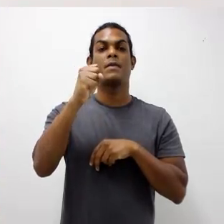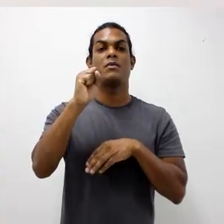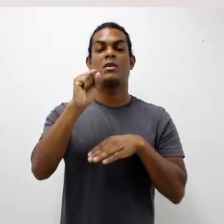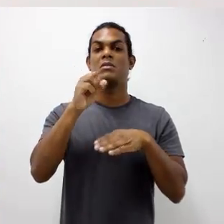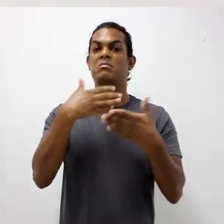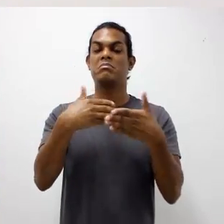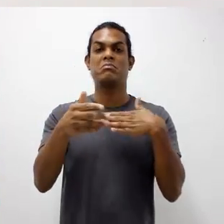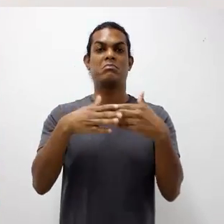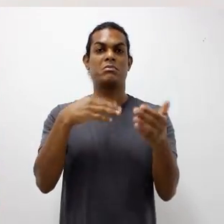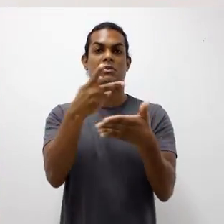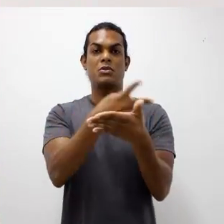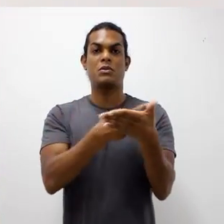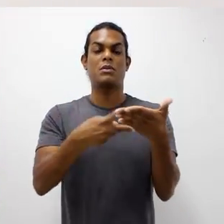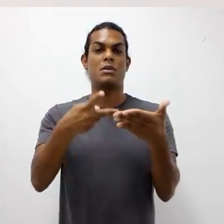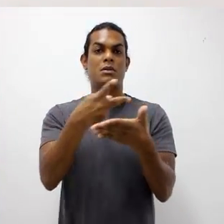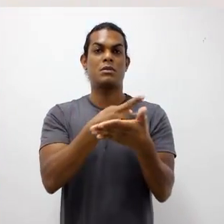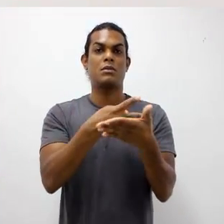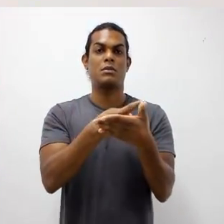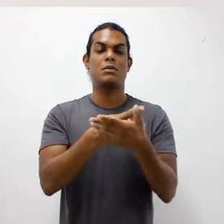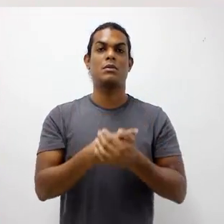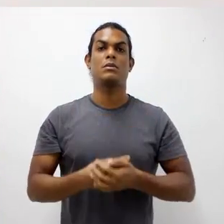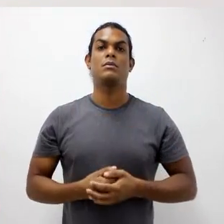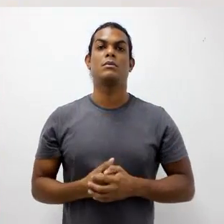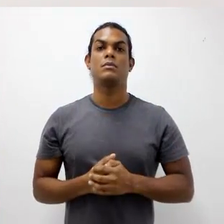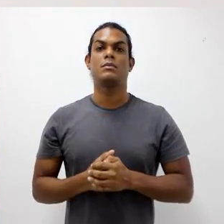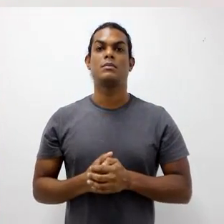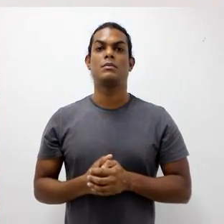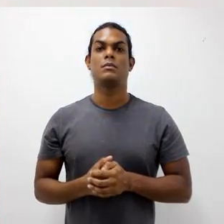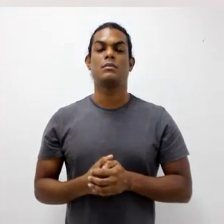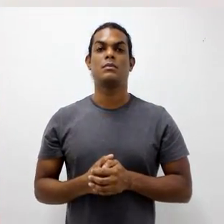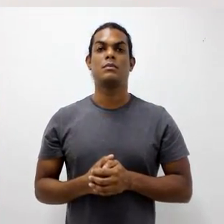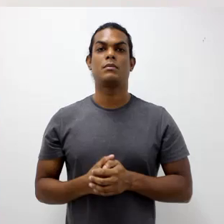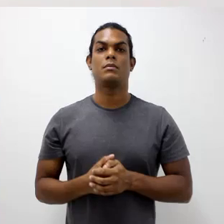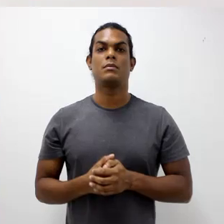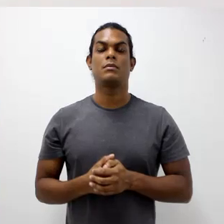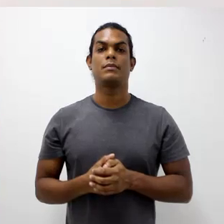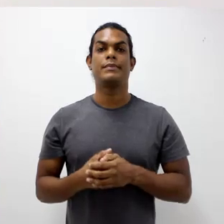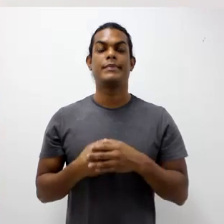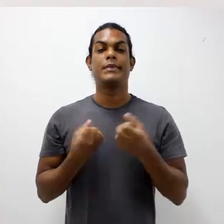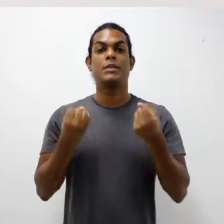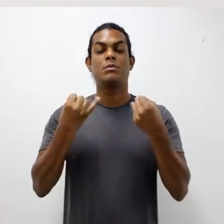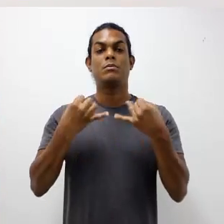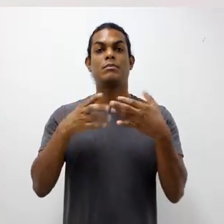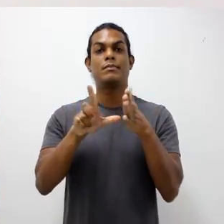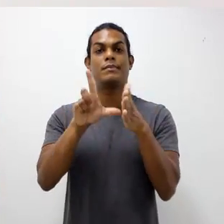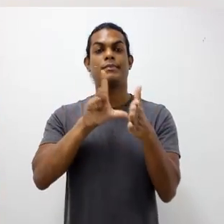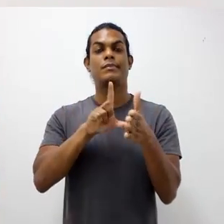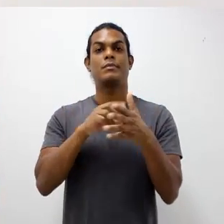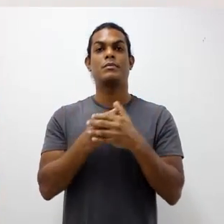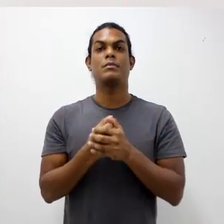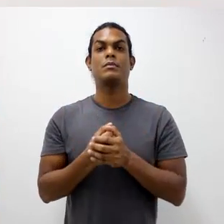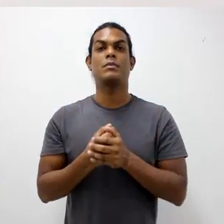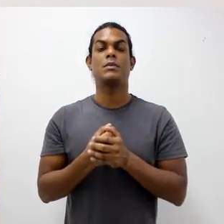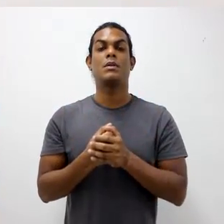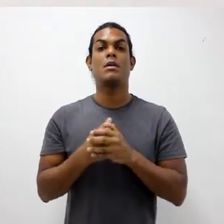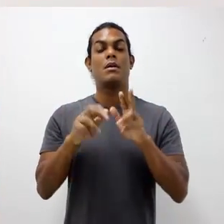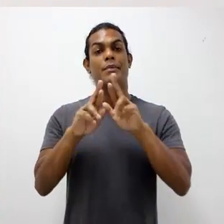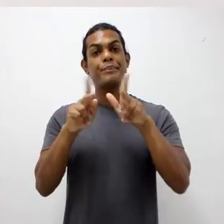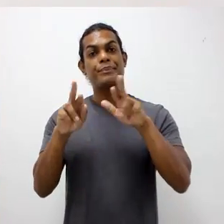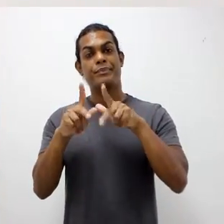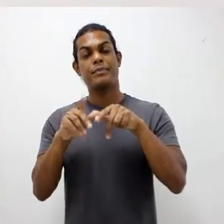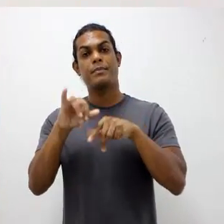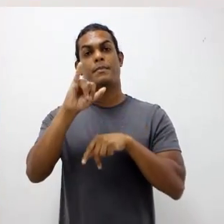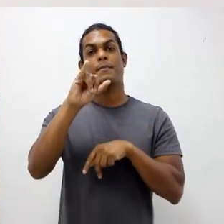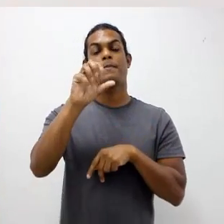quando desenhado em isometria. Uma coisa que eu gostaria de falar antes com vocês é esclarecer um pouco a diferença entre isometria e desenho